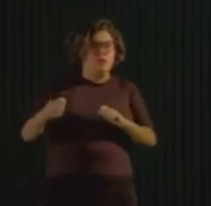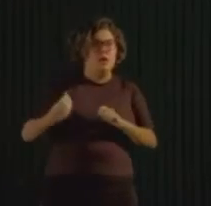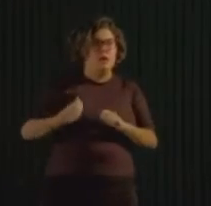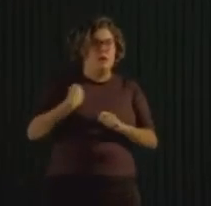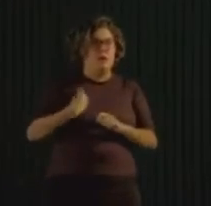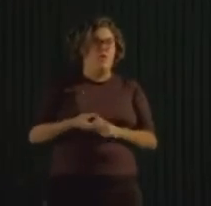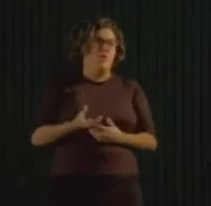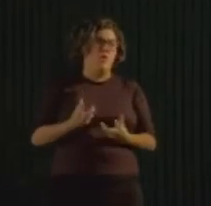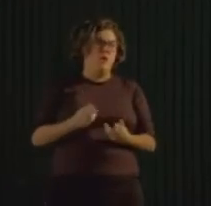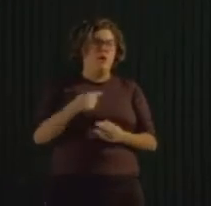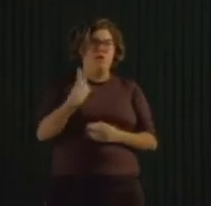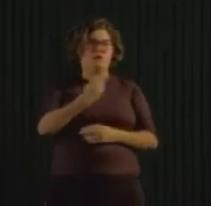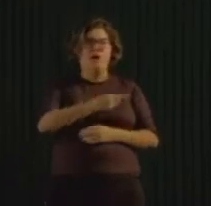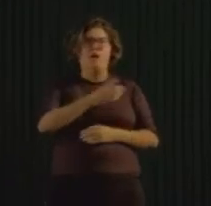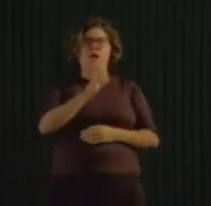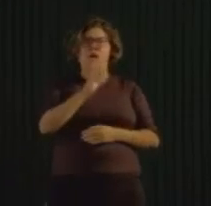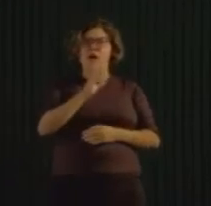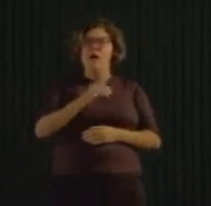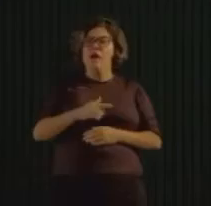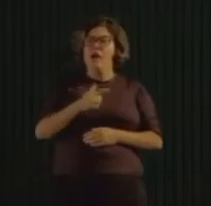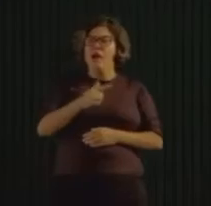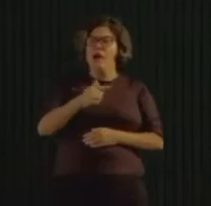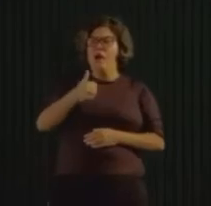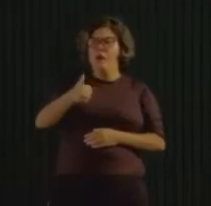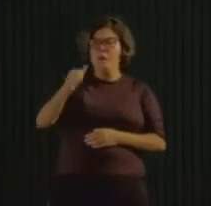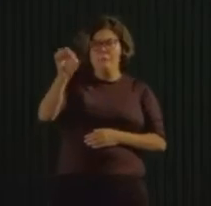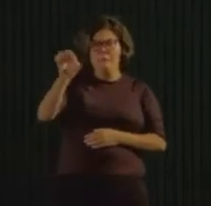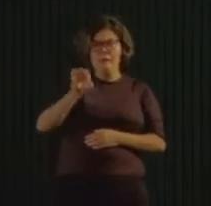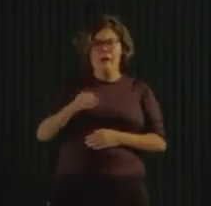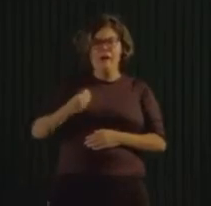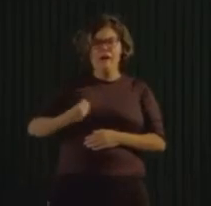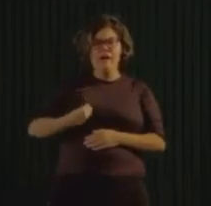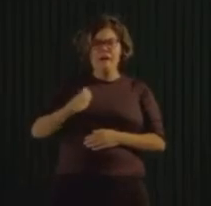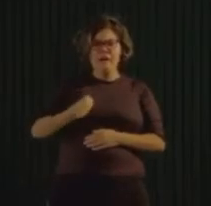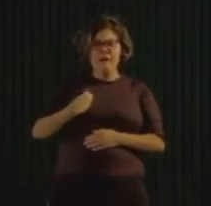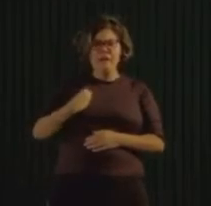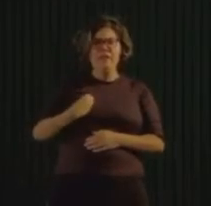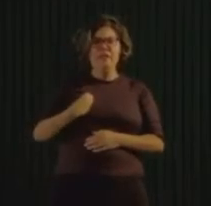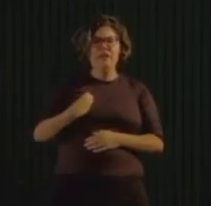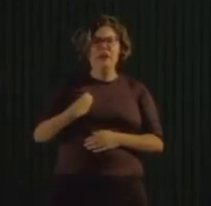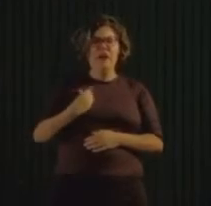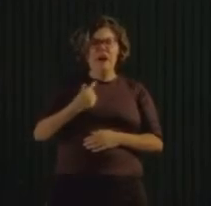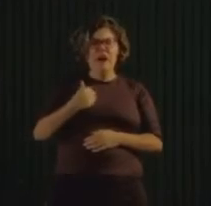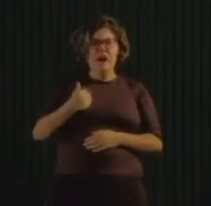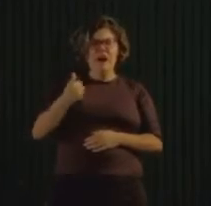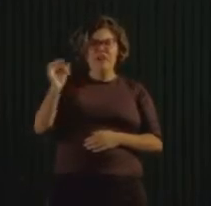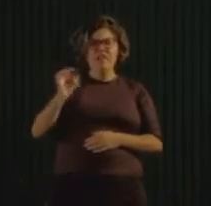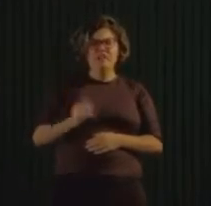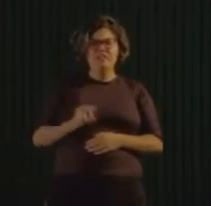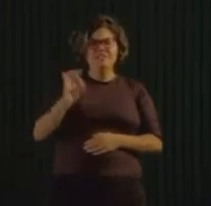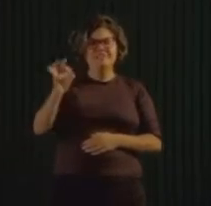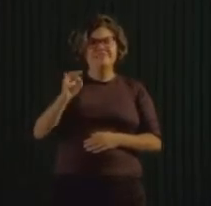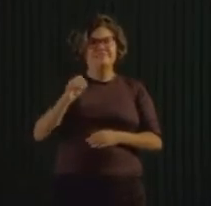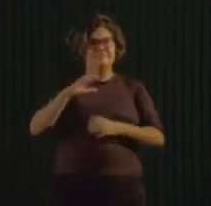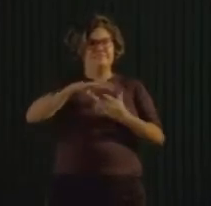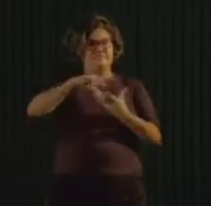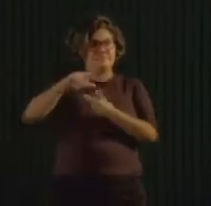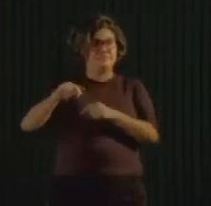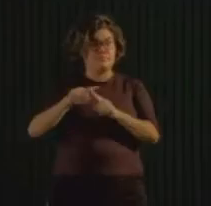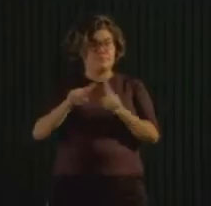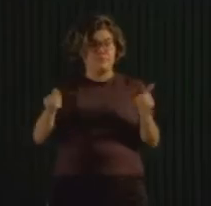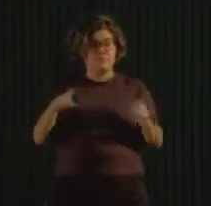gente conhece. Cobre 71% da vida, ou melhor, 71% do